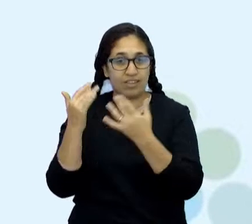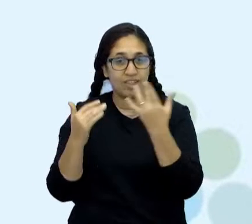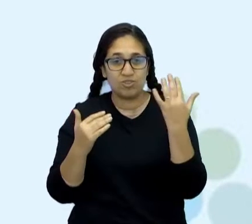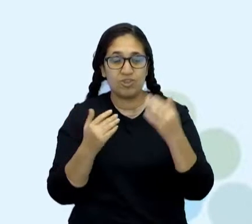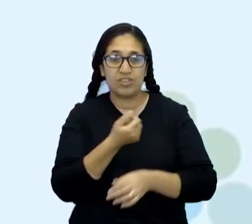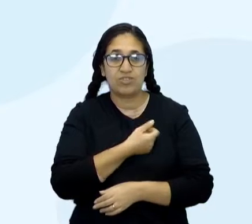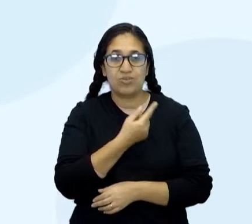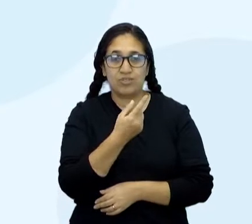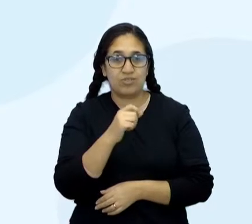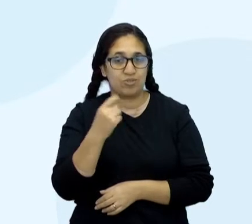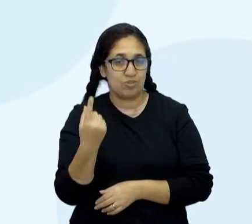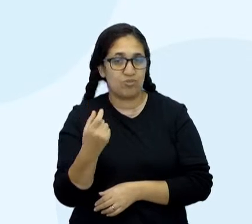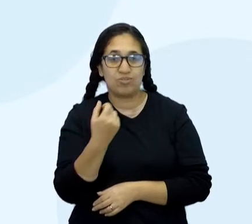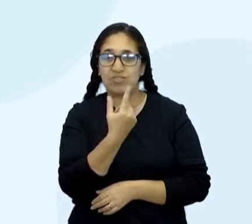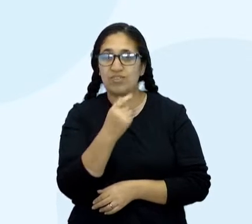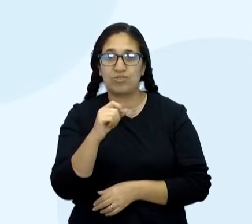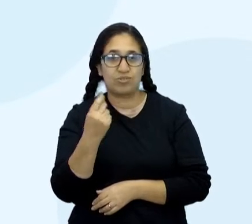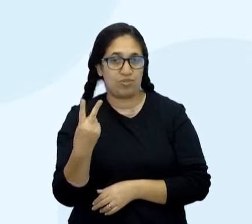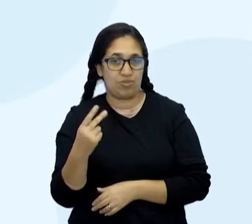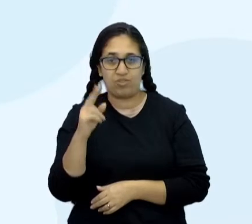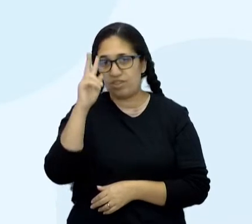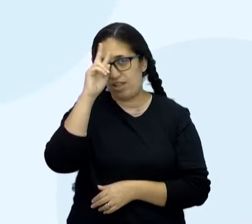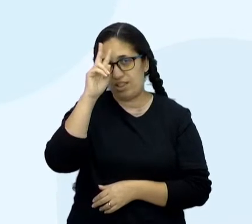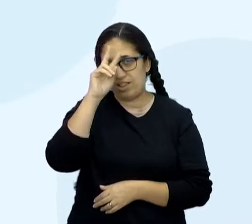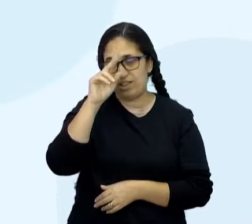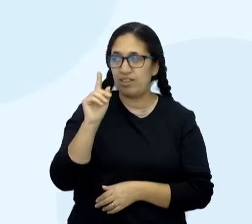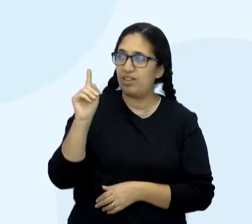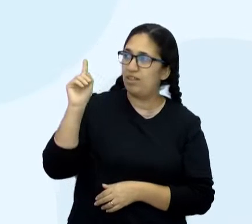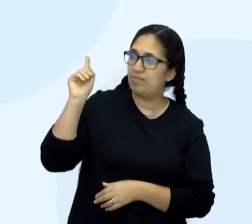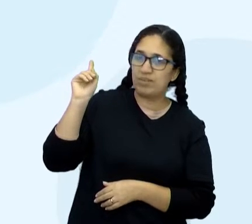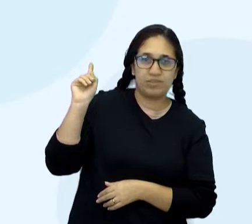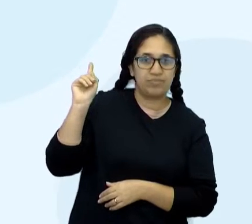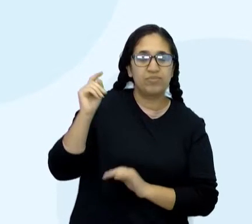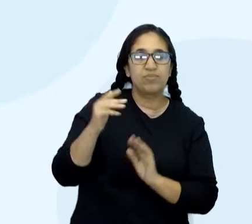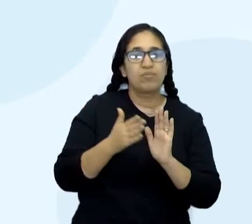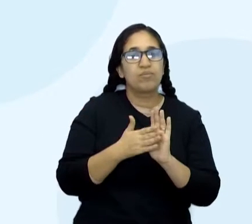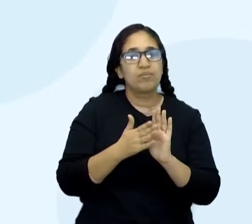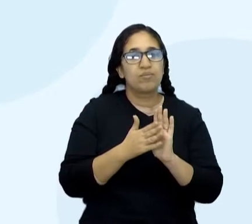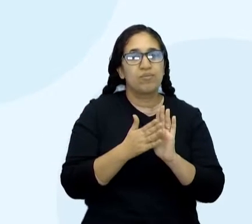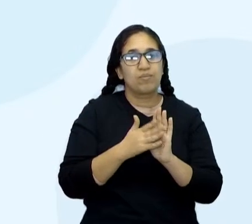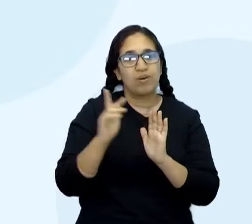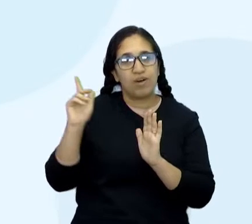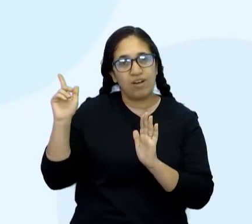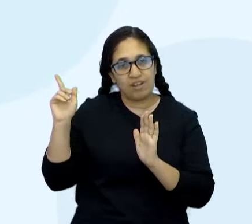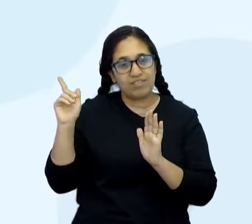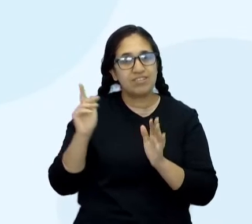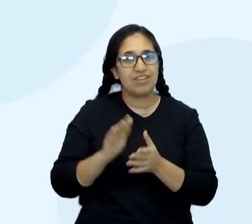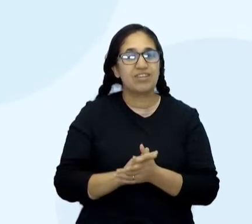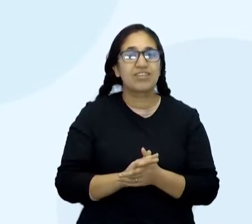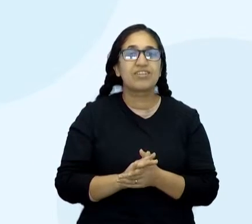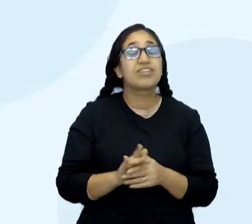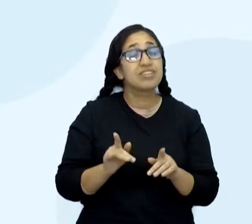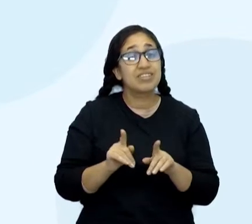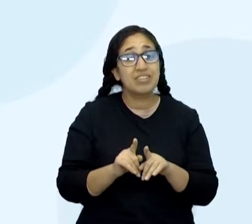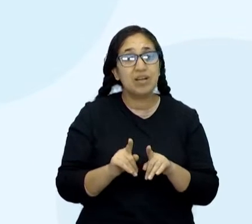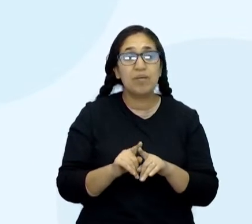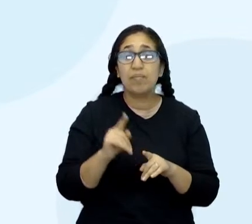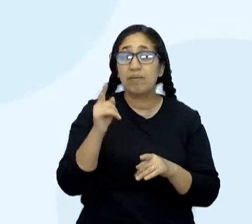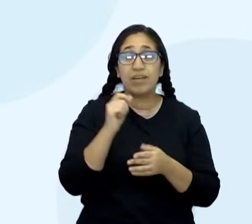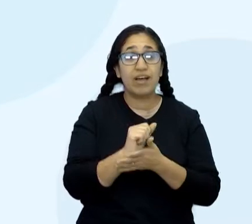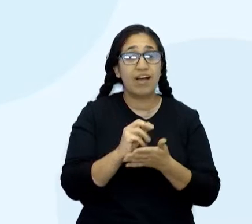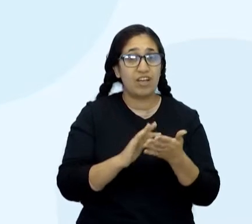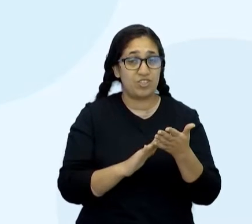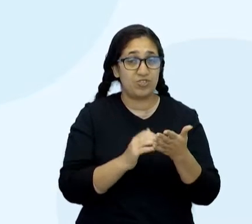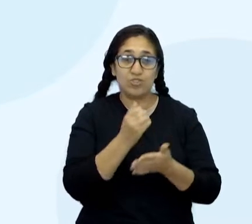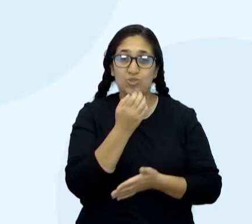101 e 102. Vamos só relembrar aqui qual é a proposta, né, da nossa aula e a proposta também da atividade